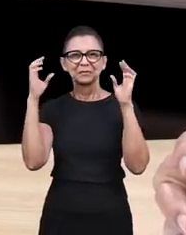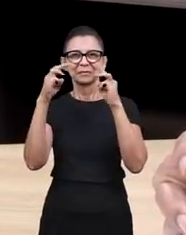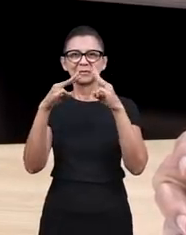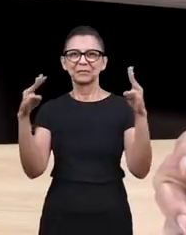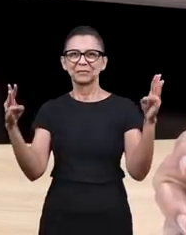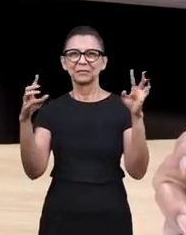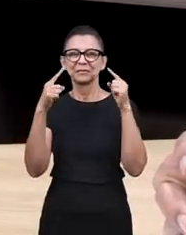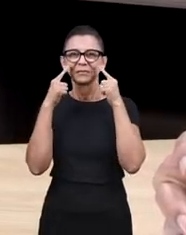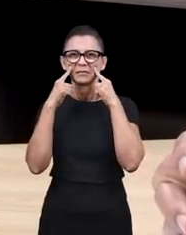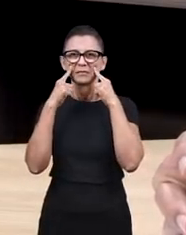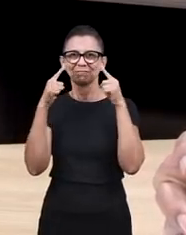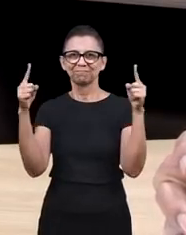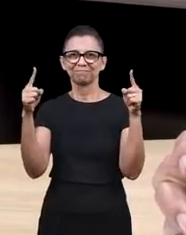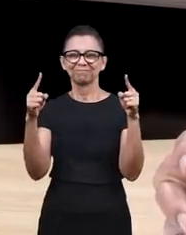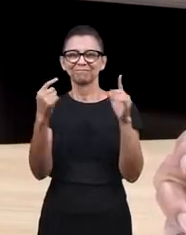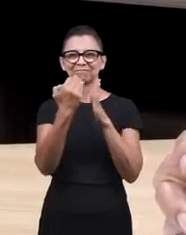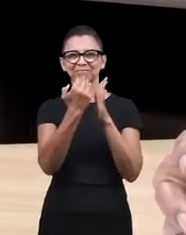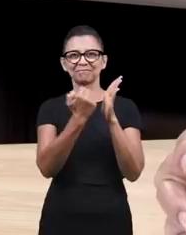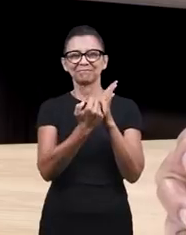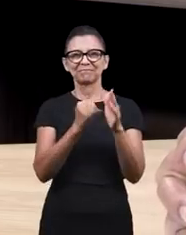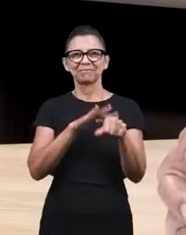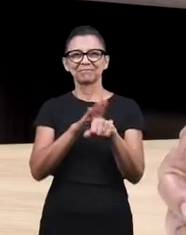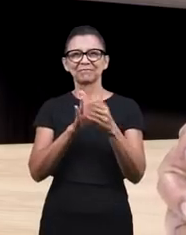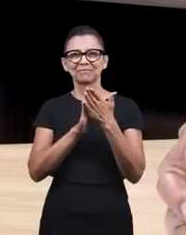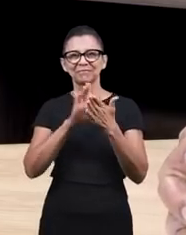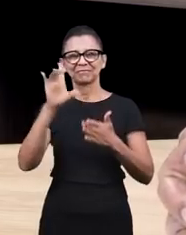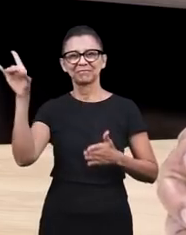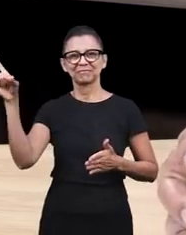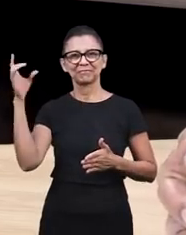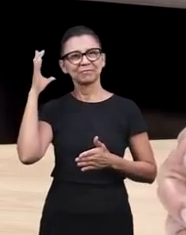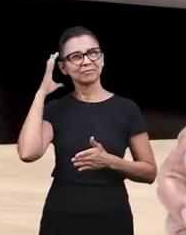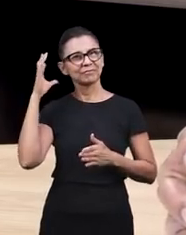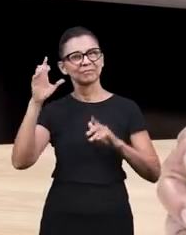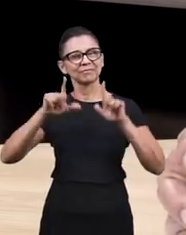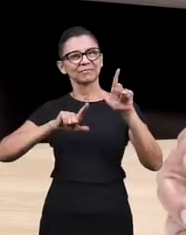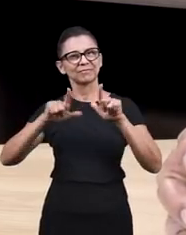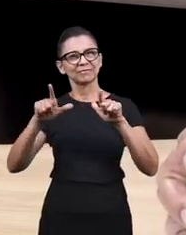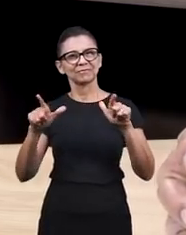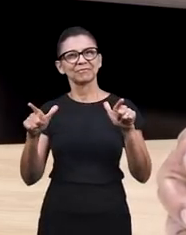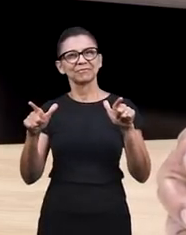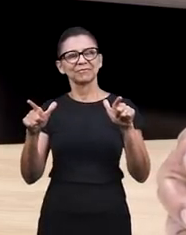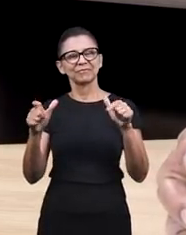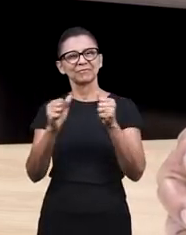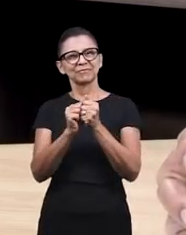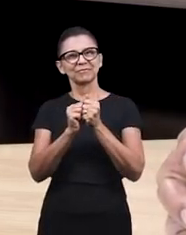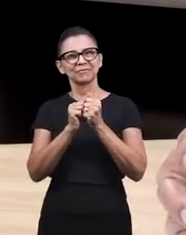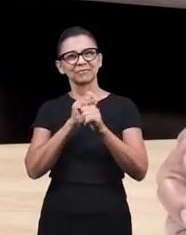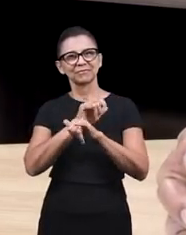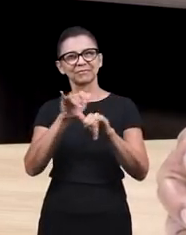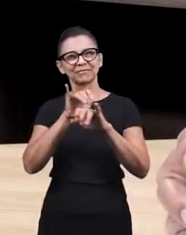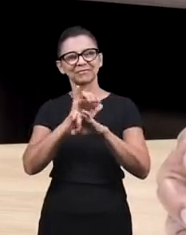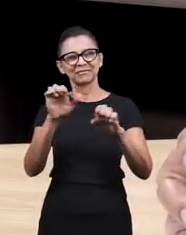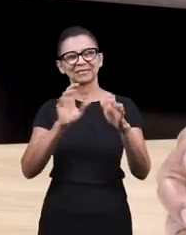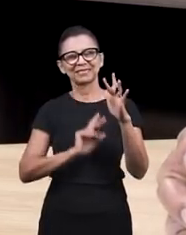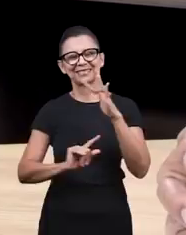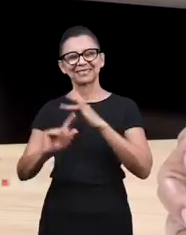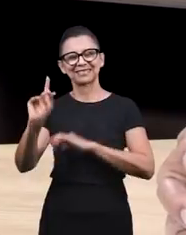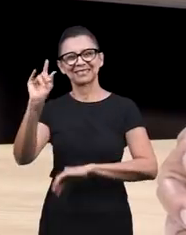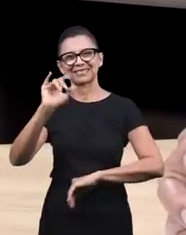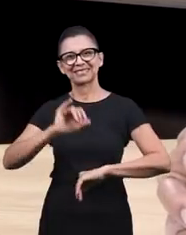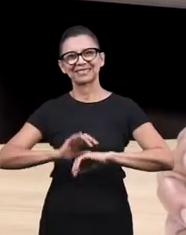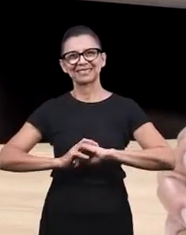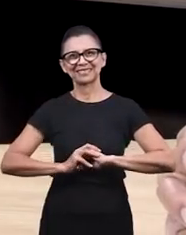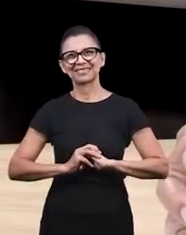assiste ao programa Conversas Bíblicas. Deus abençoe a paz do Senhor. Rádio TV Web Manaim, juntas, anunciando o Evangelho Eterno.